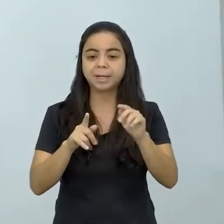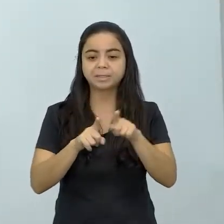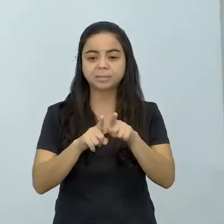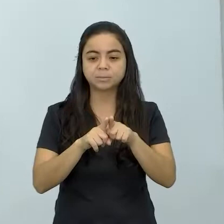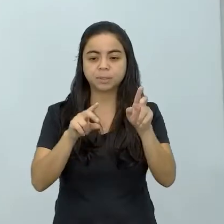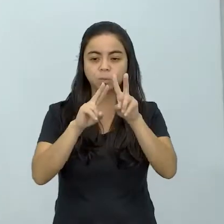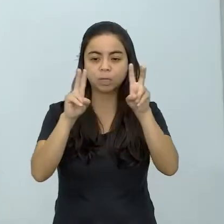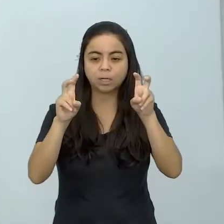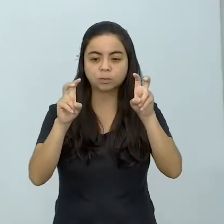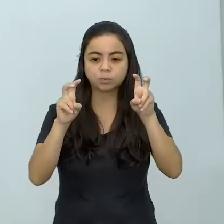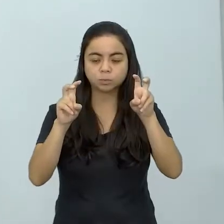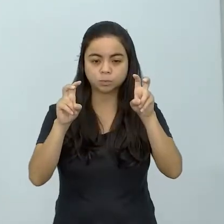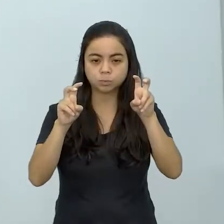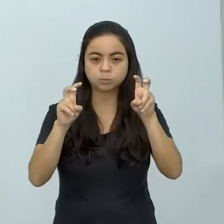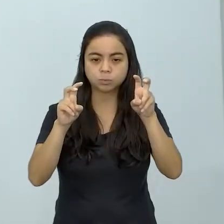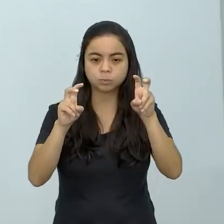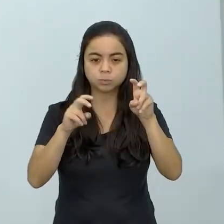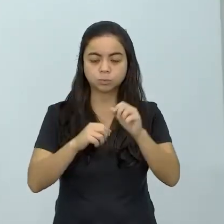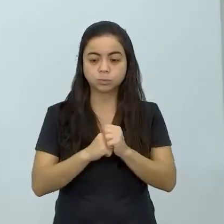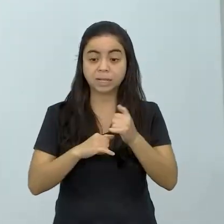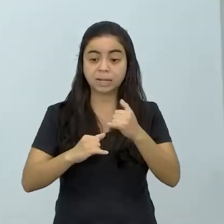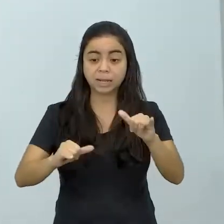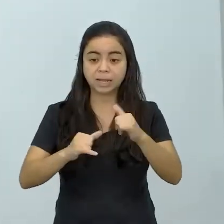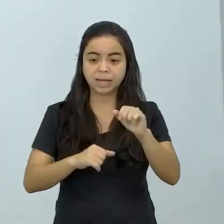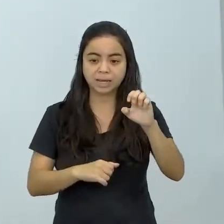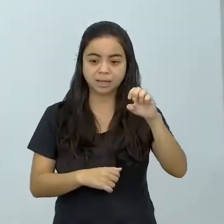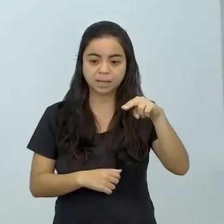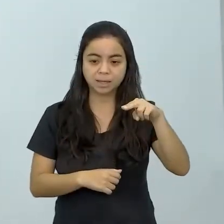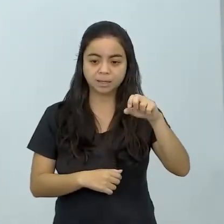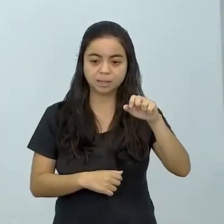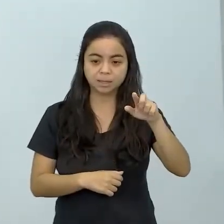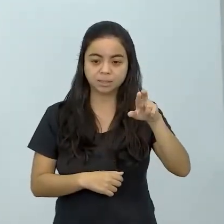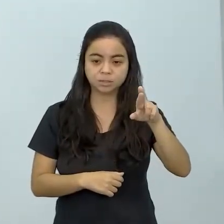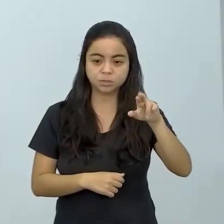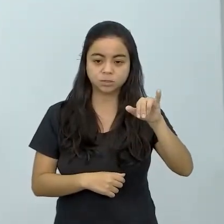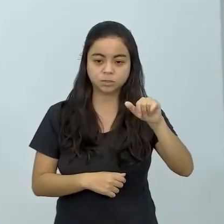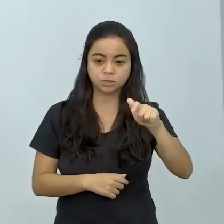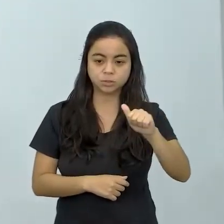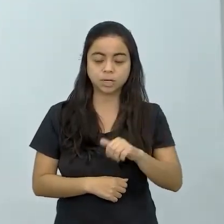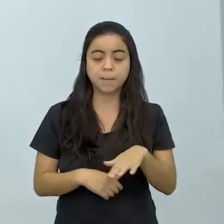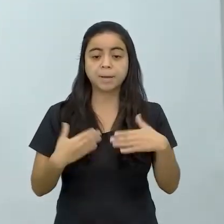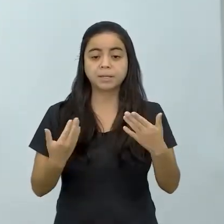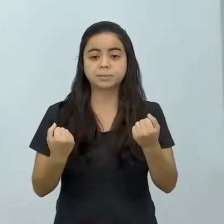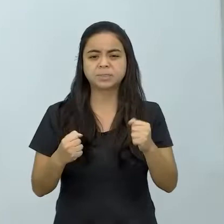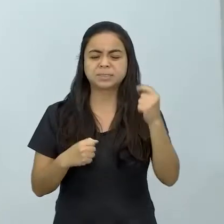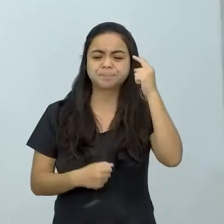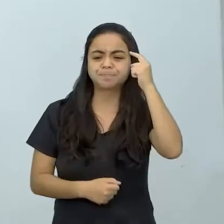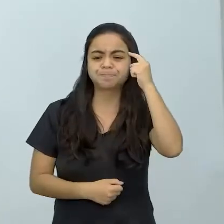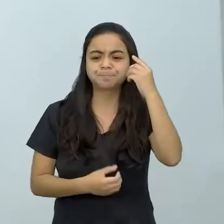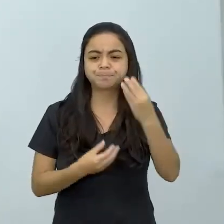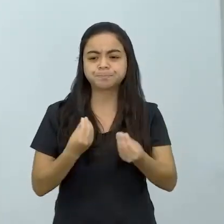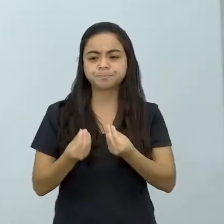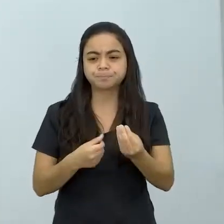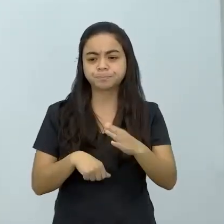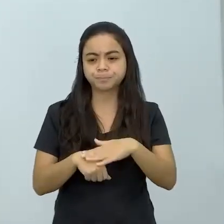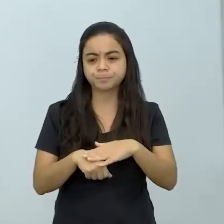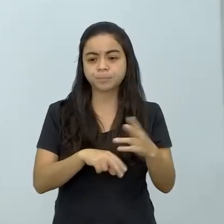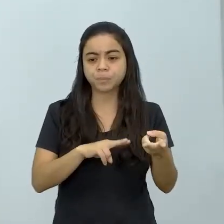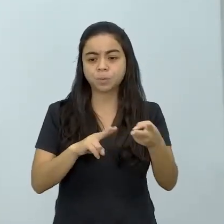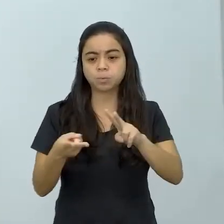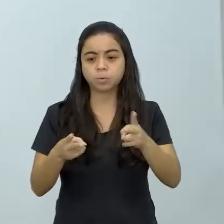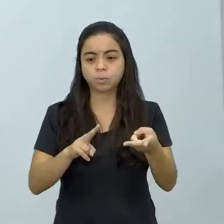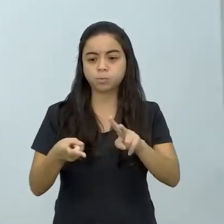junto com esse assunto é junto com o assunto energia primeira coisa na largada precisa ter uma noção de como é que eu faço aí as